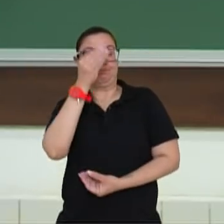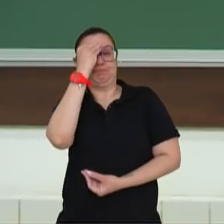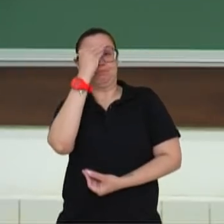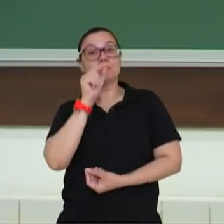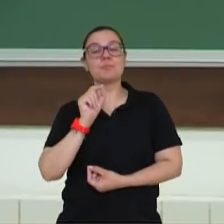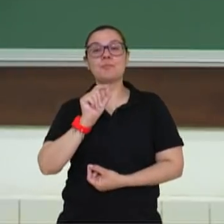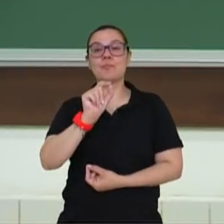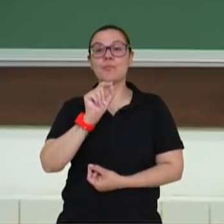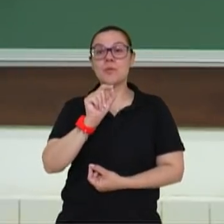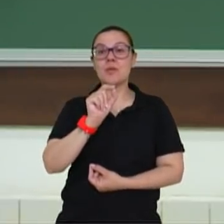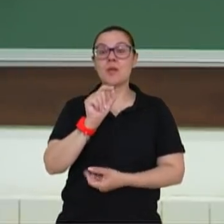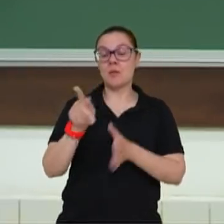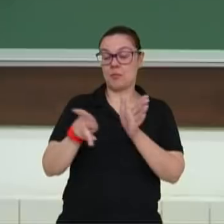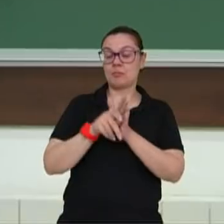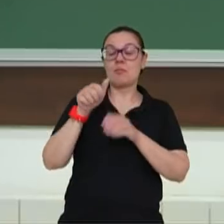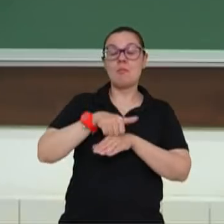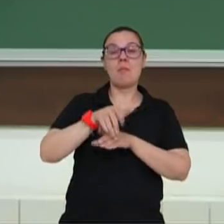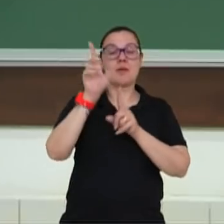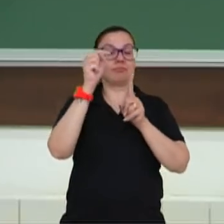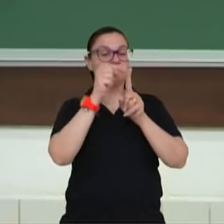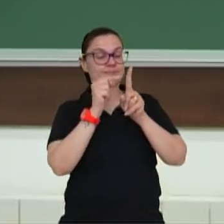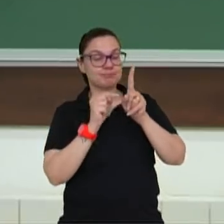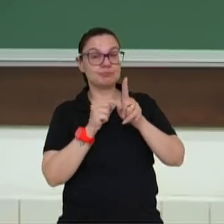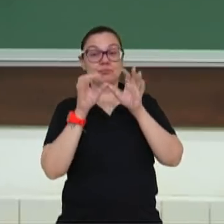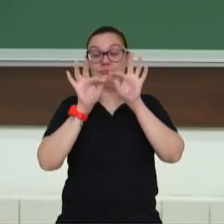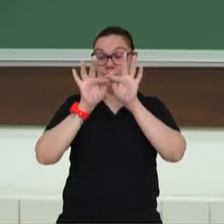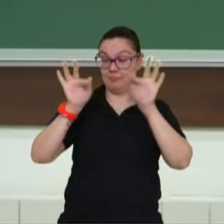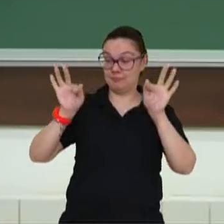também sobre outros detalhes na oração.